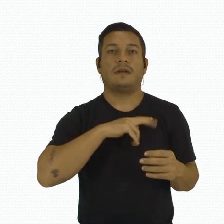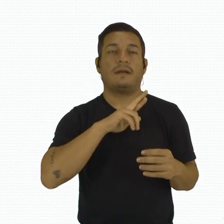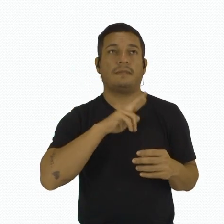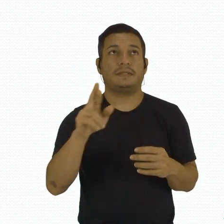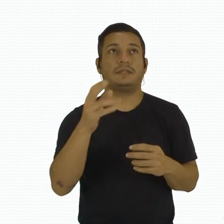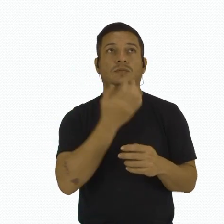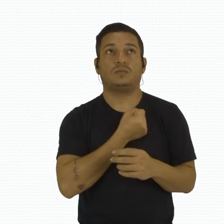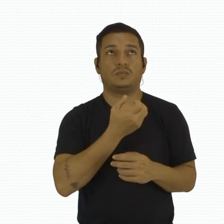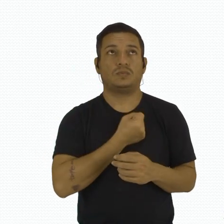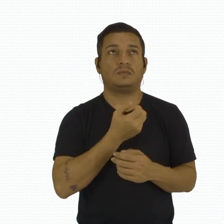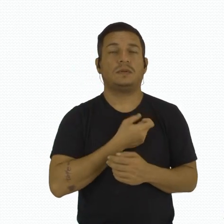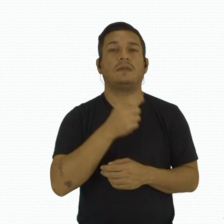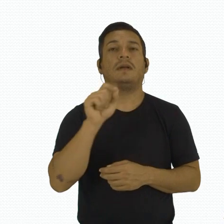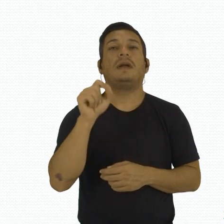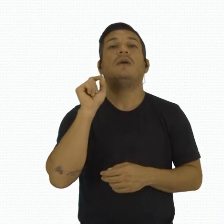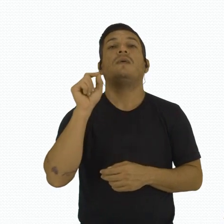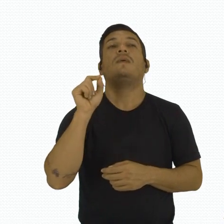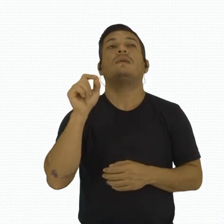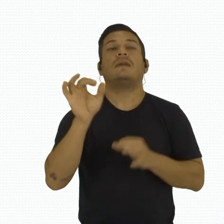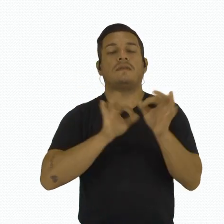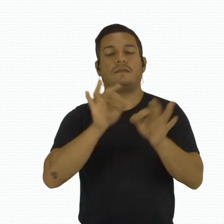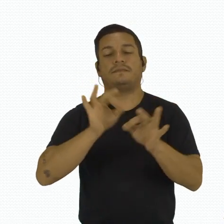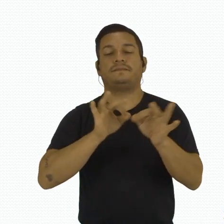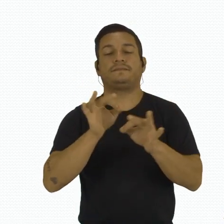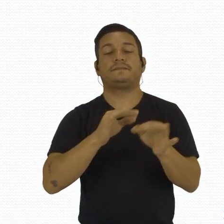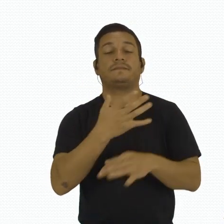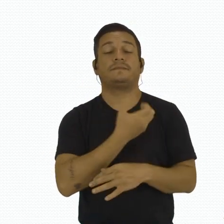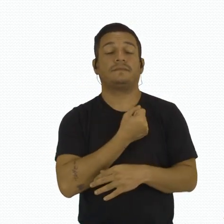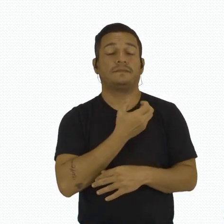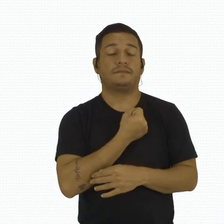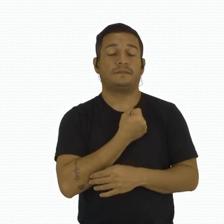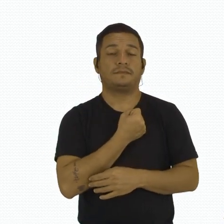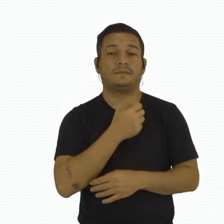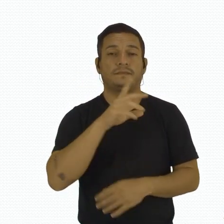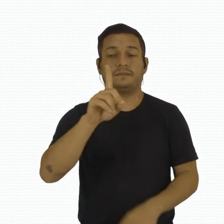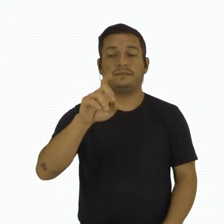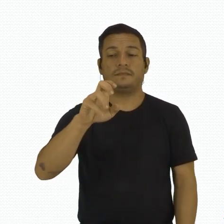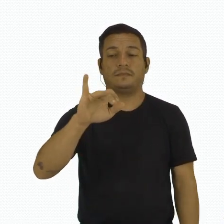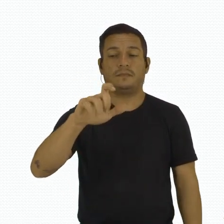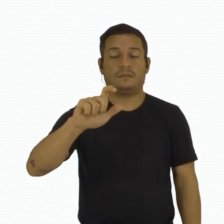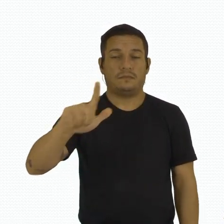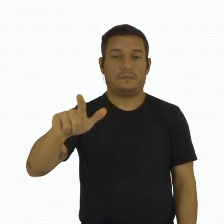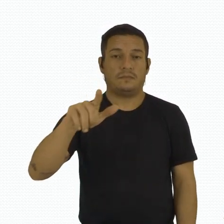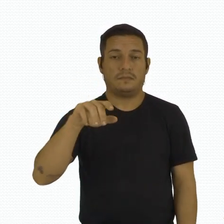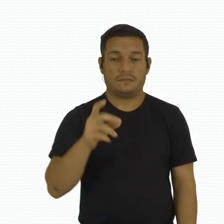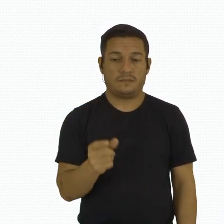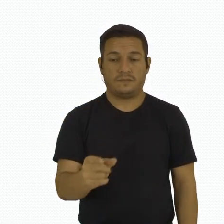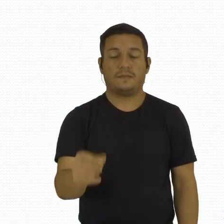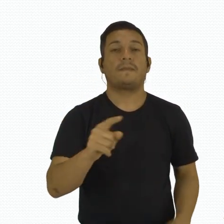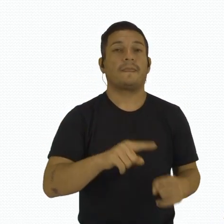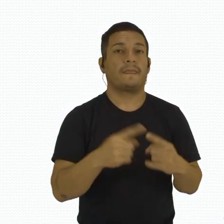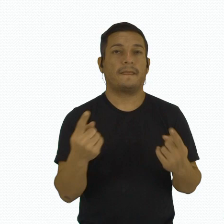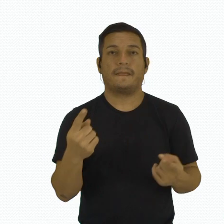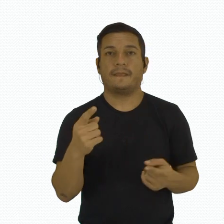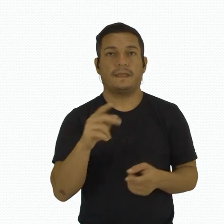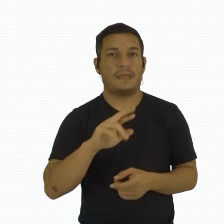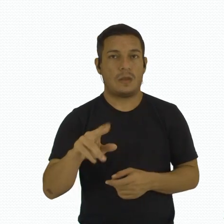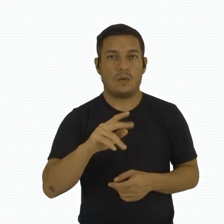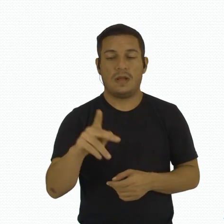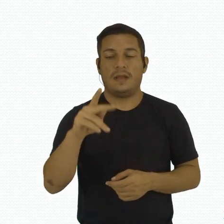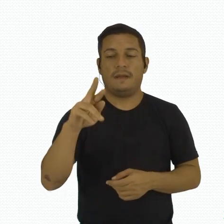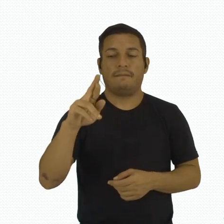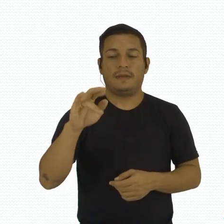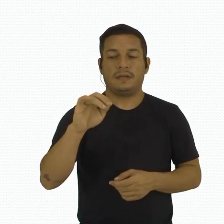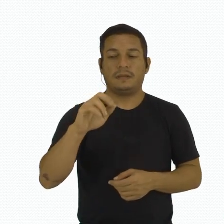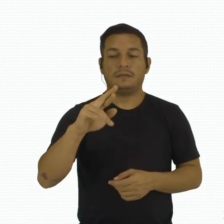número irracional vai ser aquela formada por um número decimal infinito, porém não periódico. Em